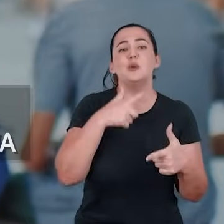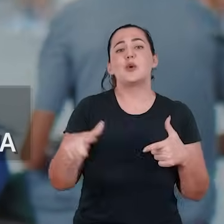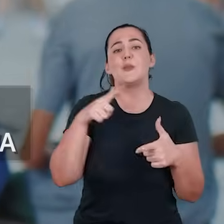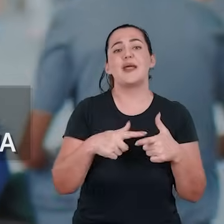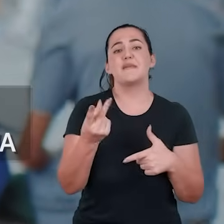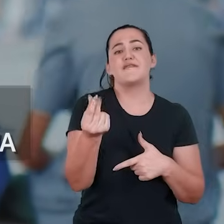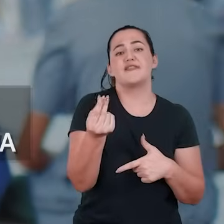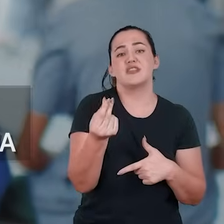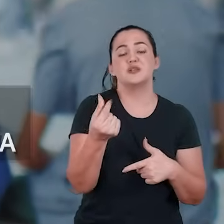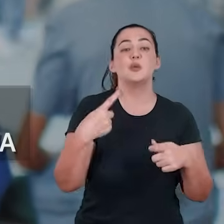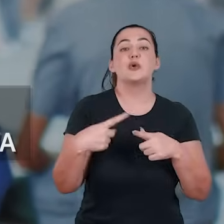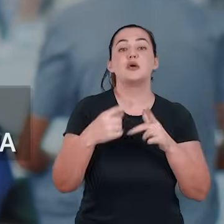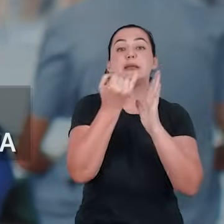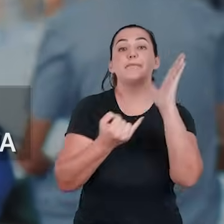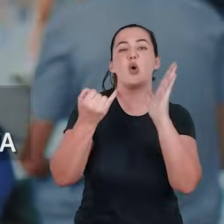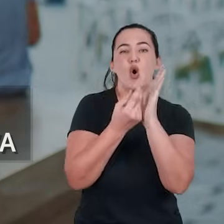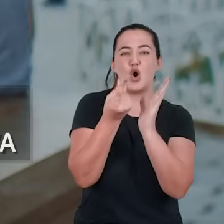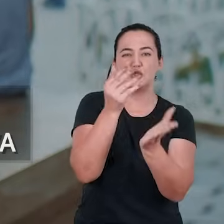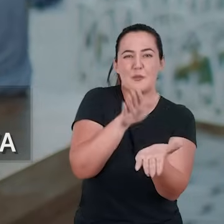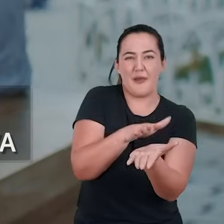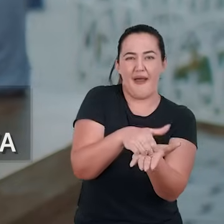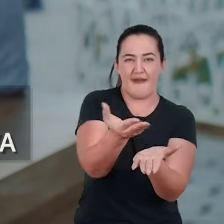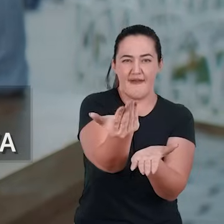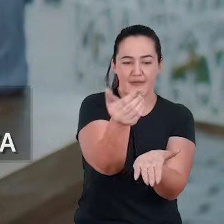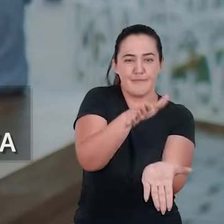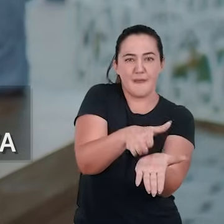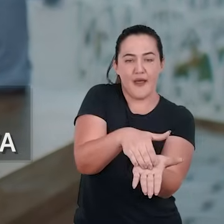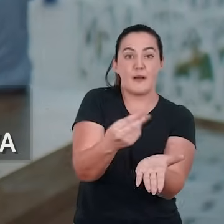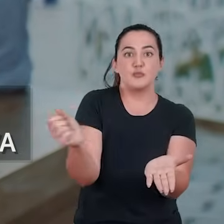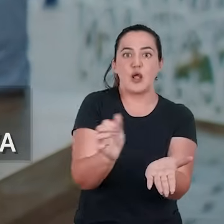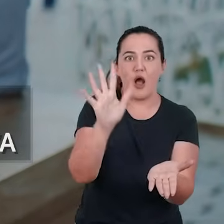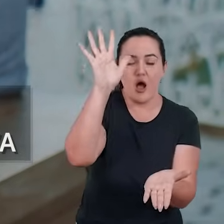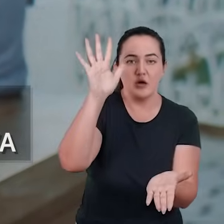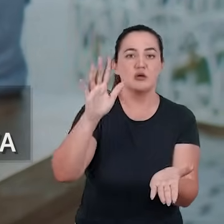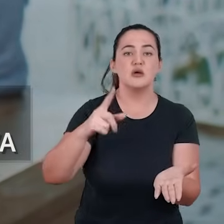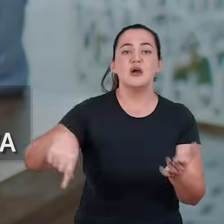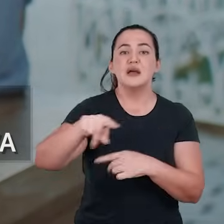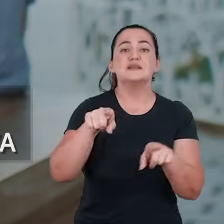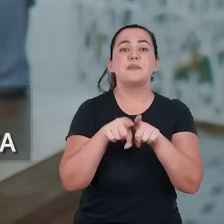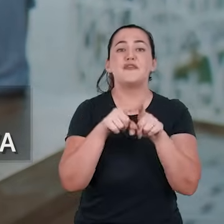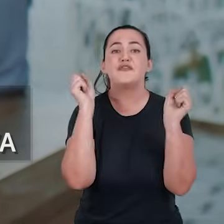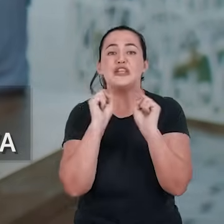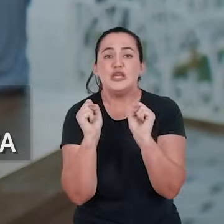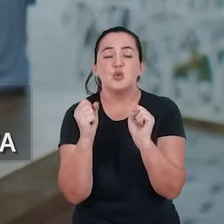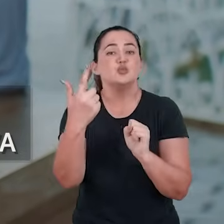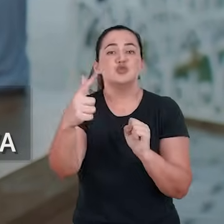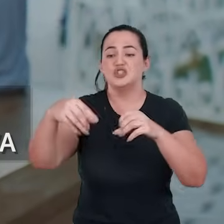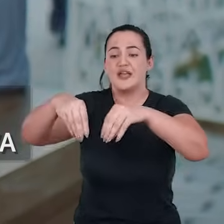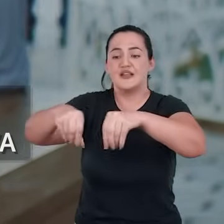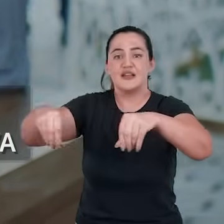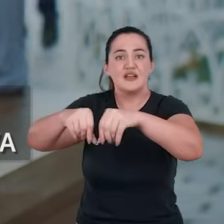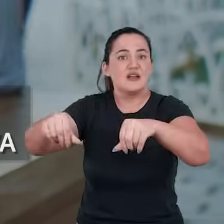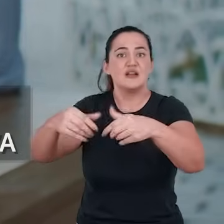Os impostos estavam muito altos. O inverno havia sido rigoroso naquela época e as pessoas não estavam tendo nem lenha